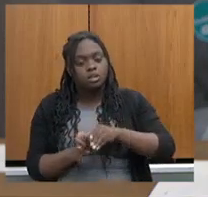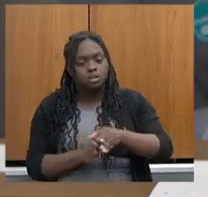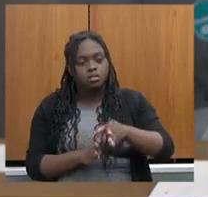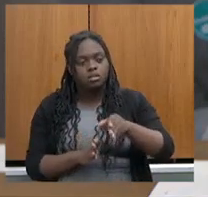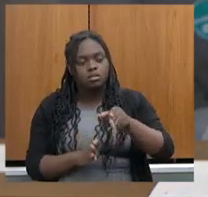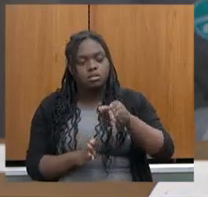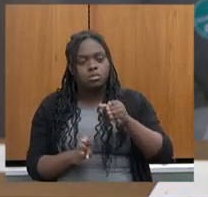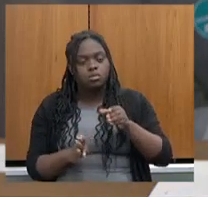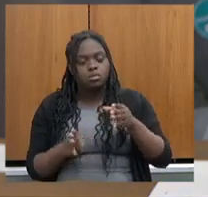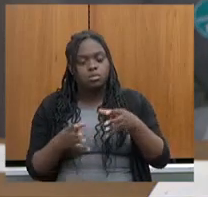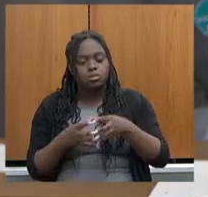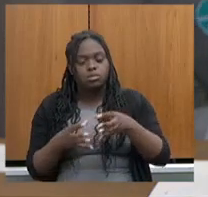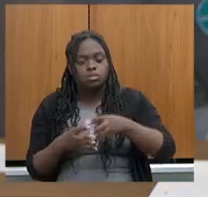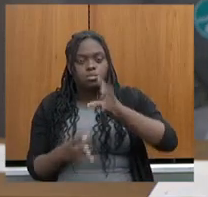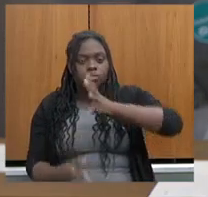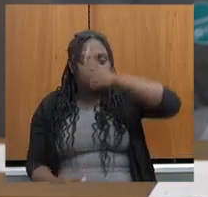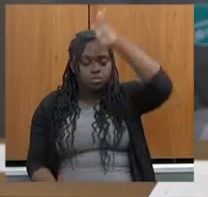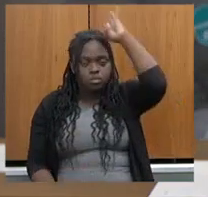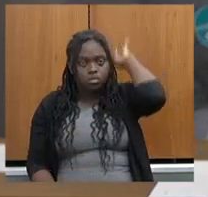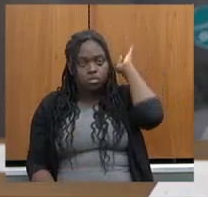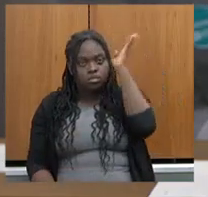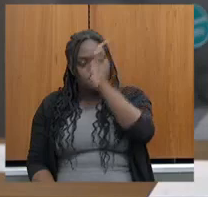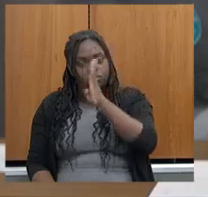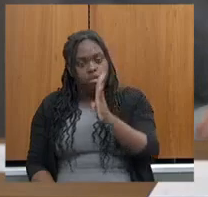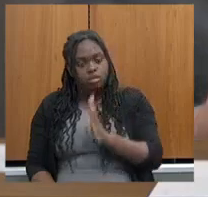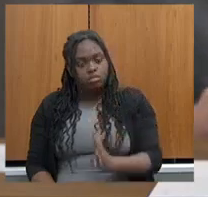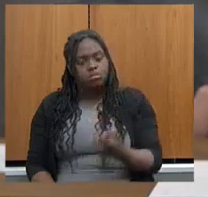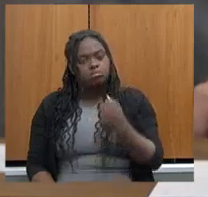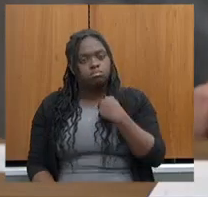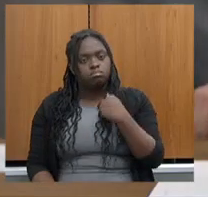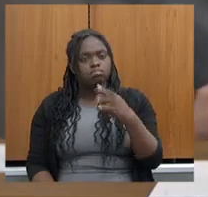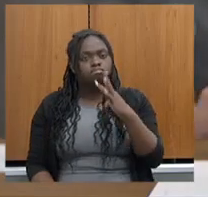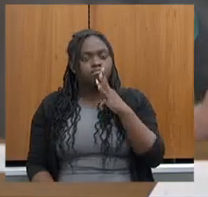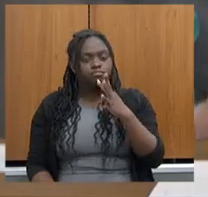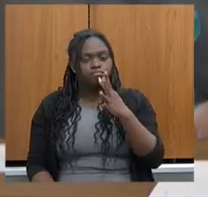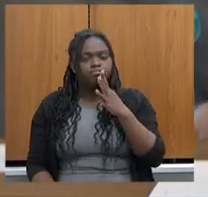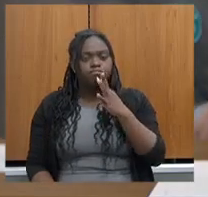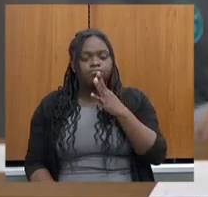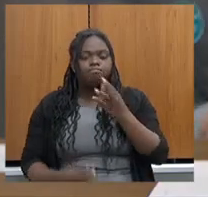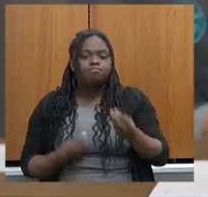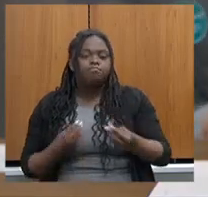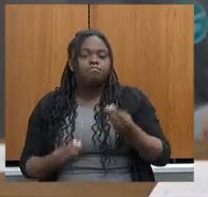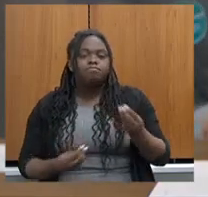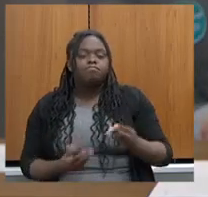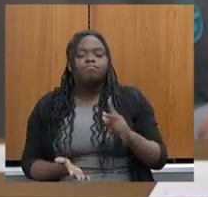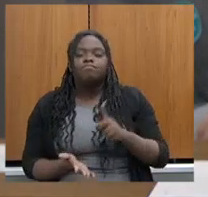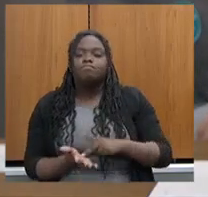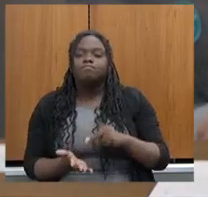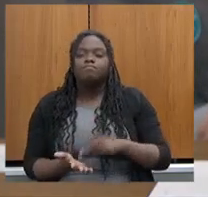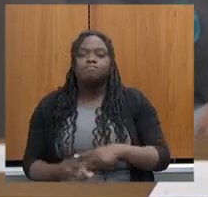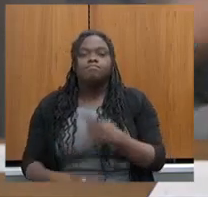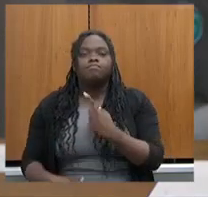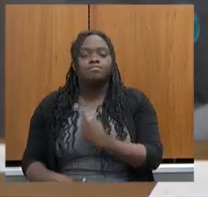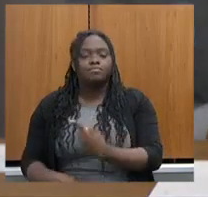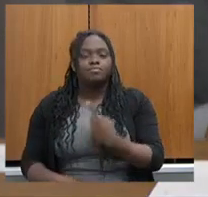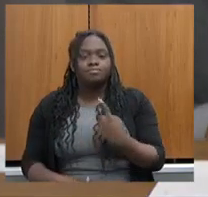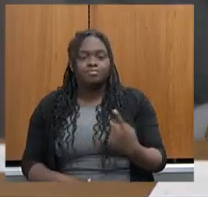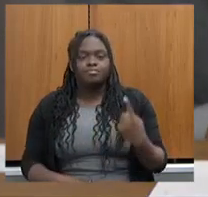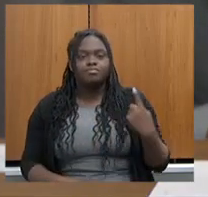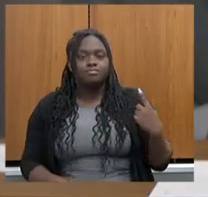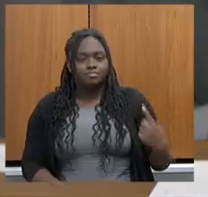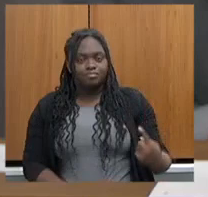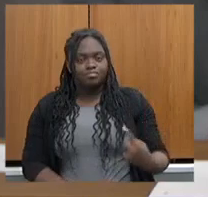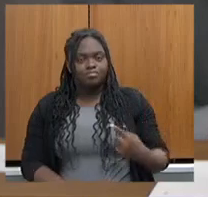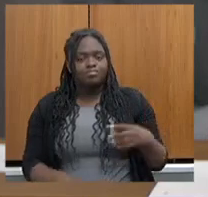corpos de Bombeiros Militares do Brasil eu conheço bem a realidade de cada um dos corpos de